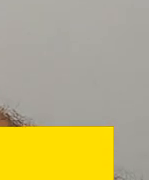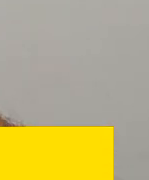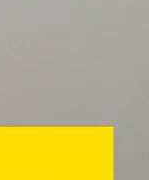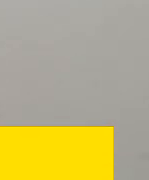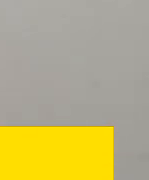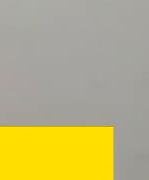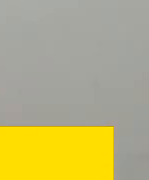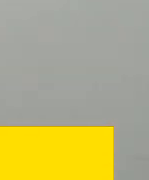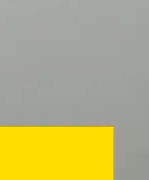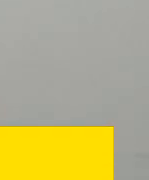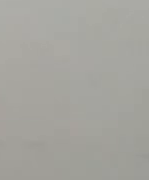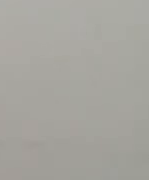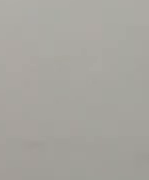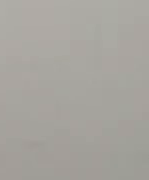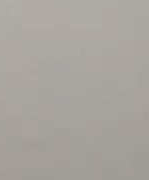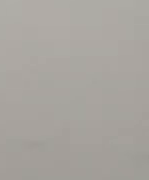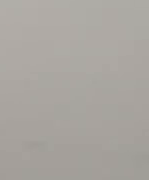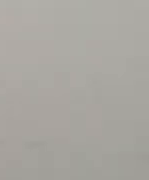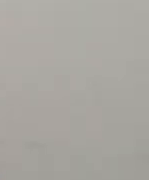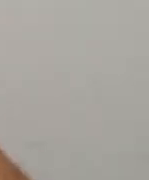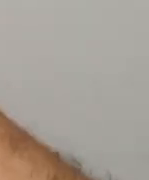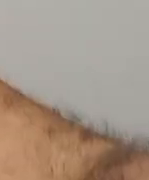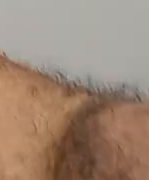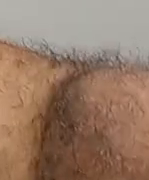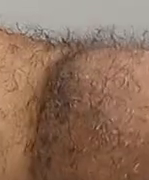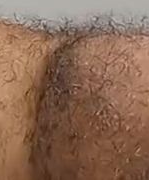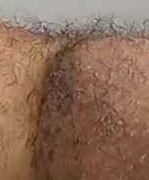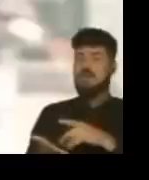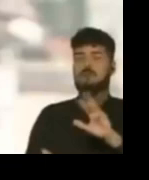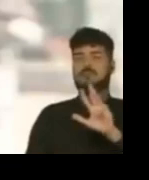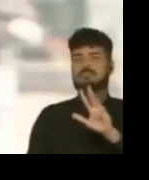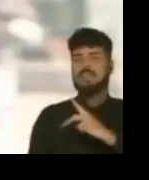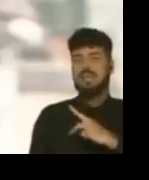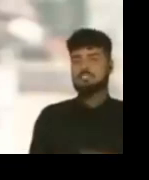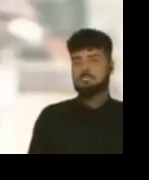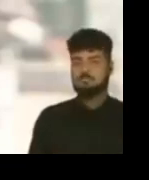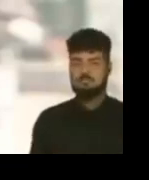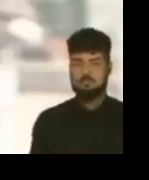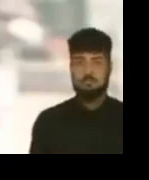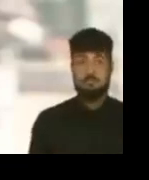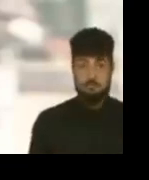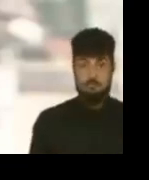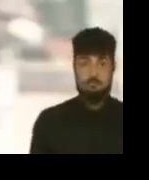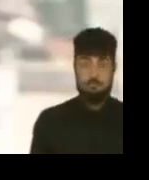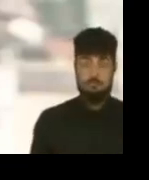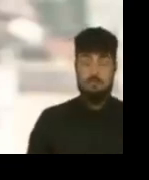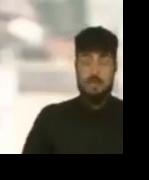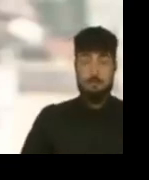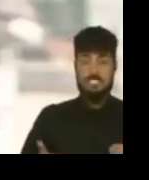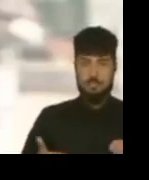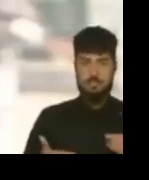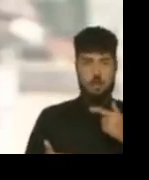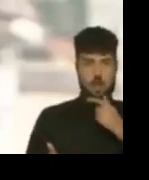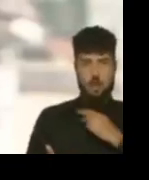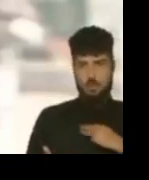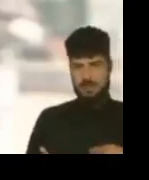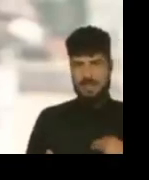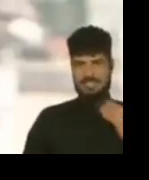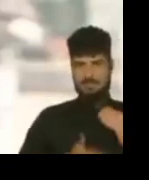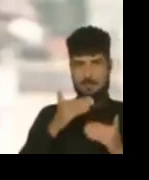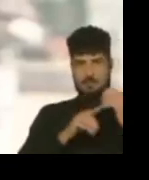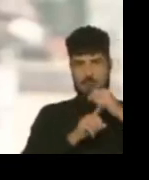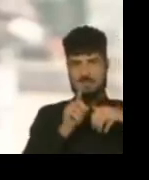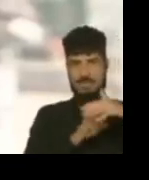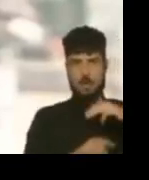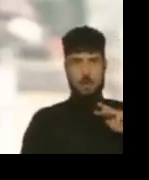Desenvolvimento Social fala e manda o recado para os beneficiários do Auxílio Brasil. O ministro do Desenvolvimento Social, Wellington Dias, afirmou que o